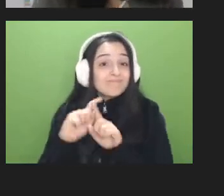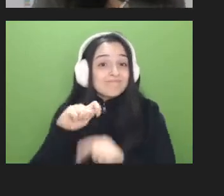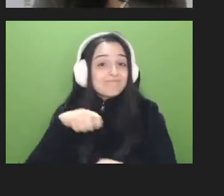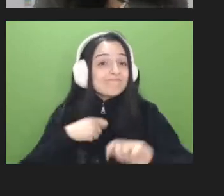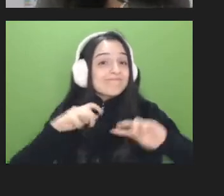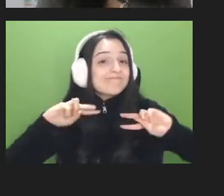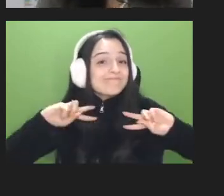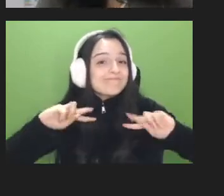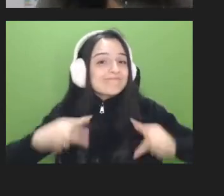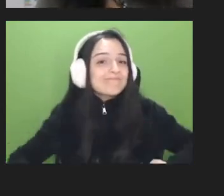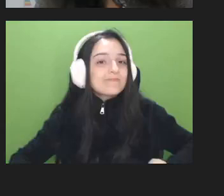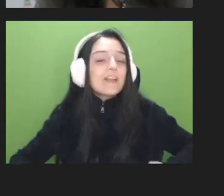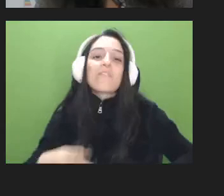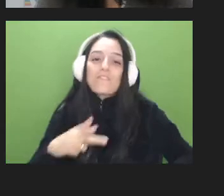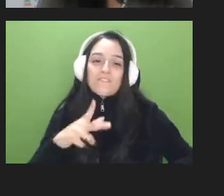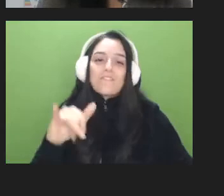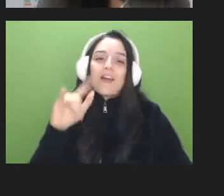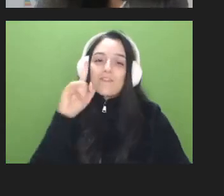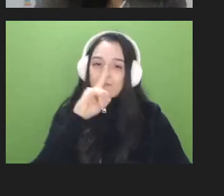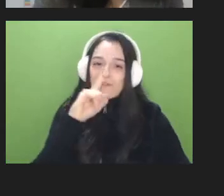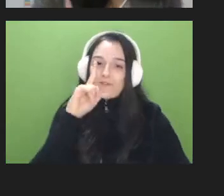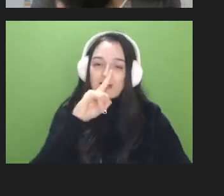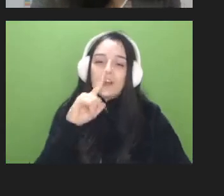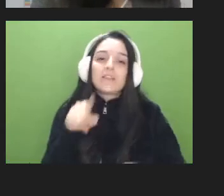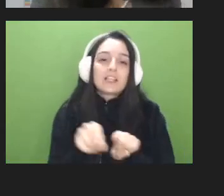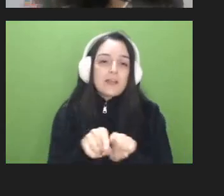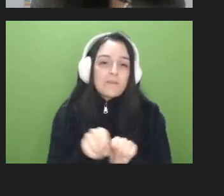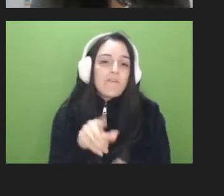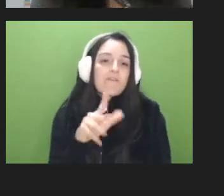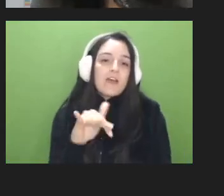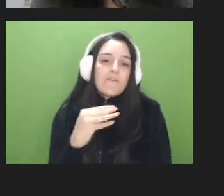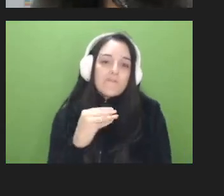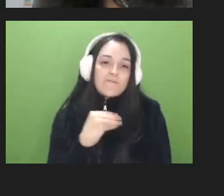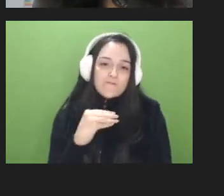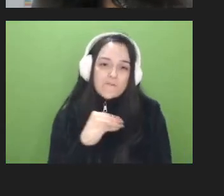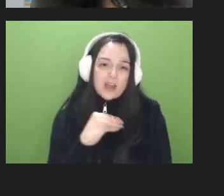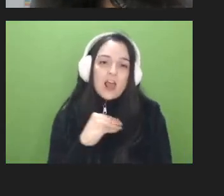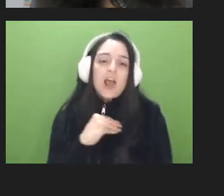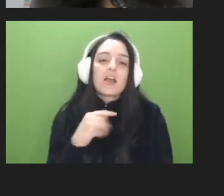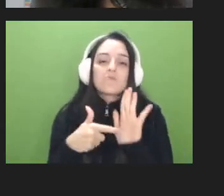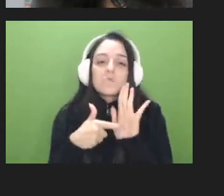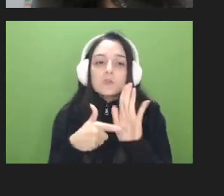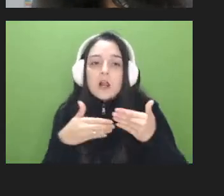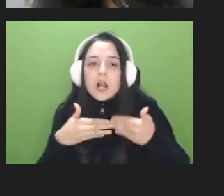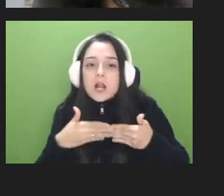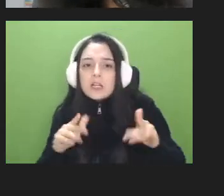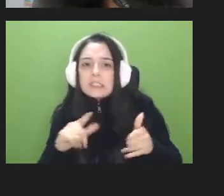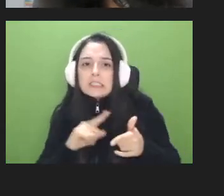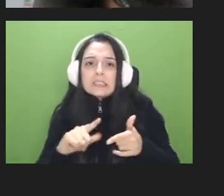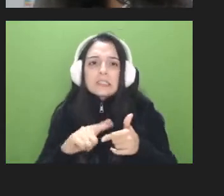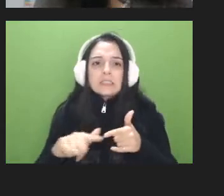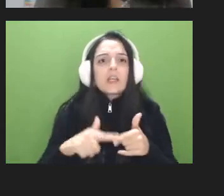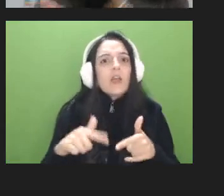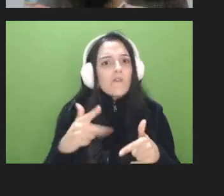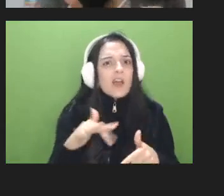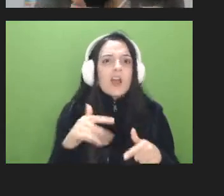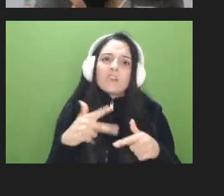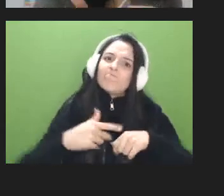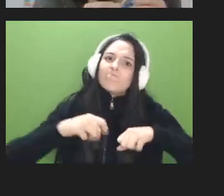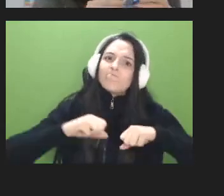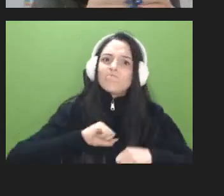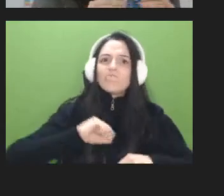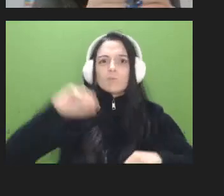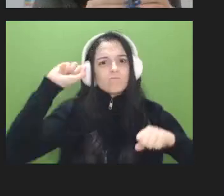também vou falhar, eu também vou ser frágil, eu também vou me revoltar com algumas questões, eu também vou me entristecer. Desde que isso